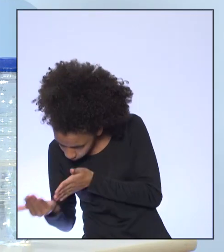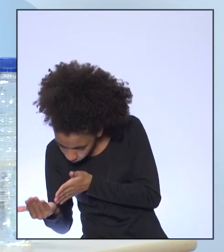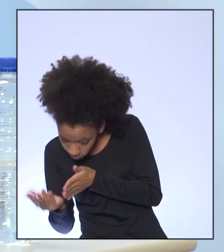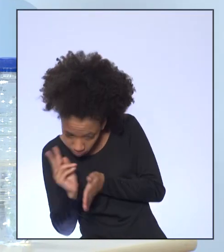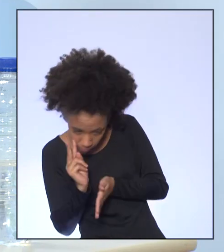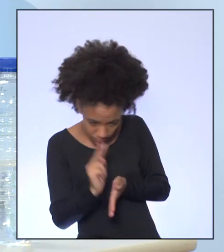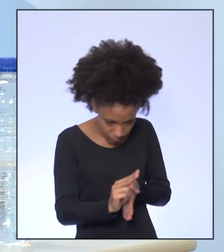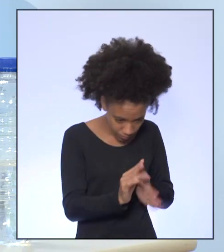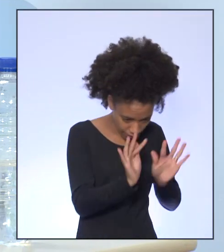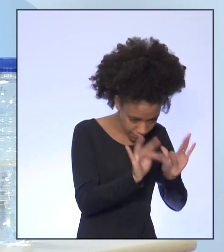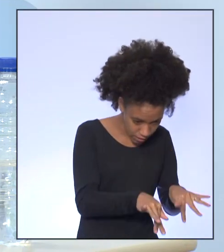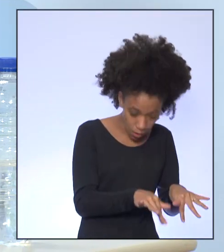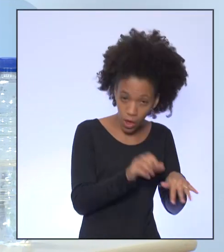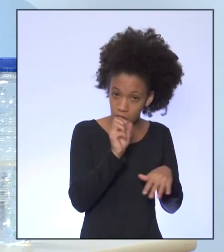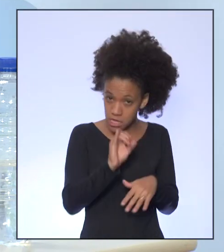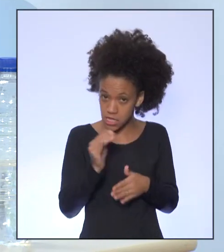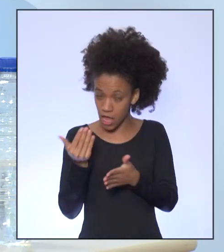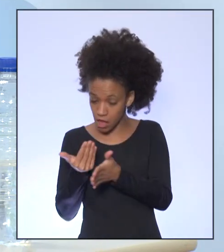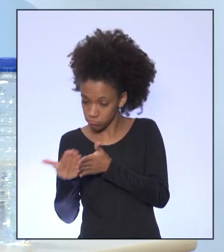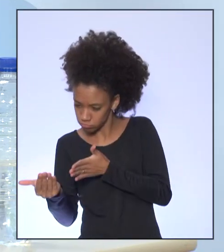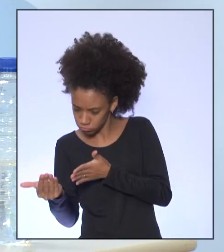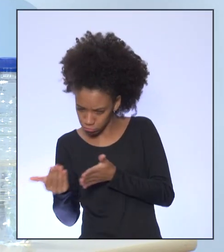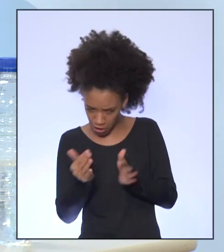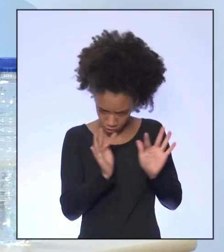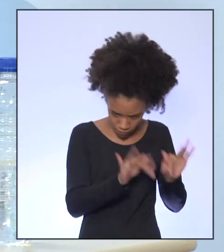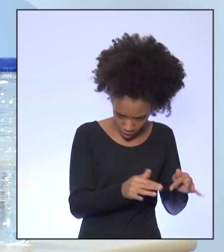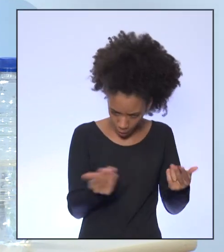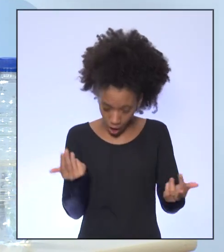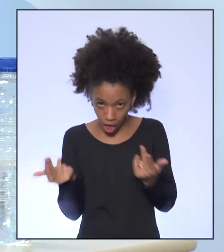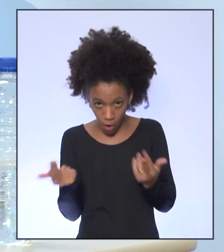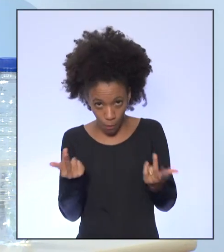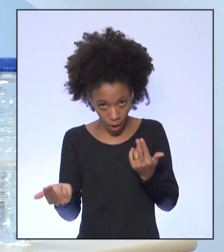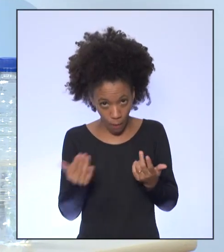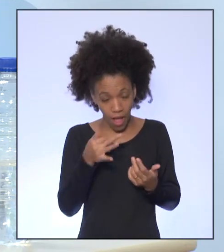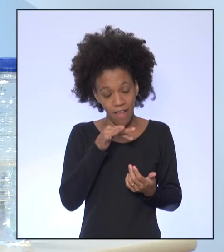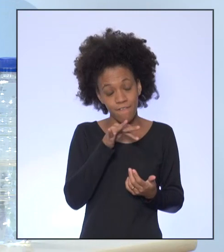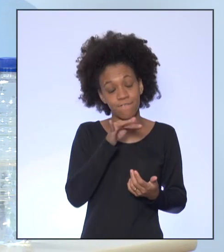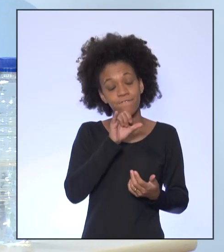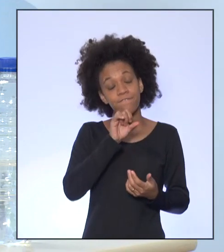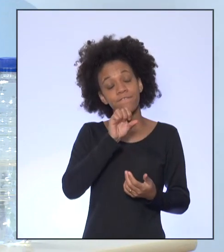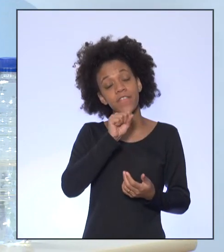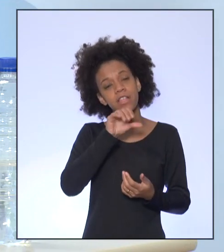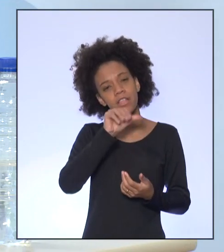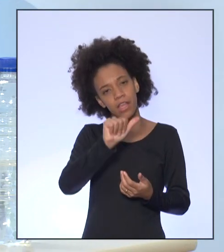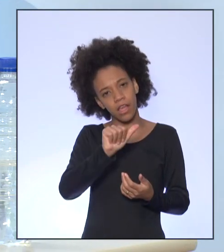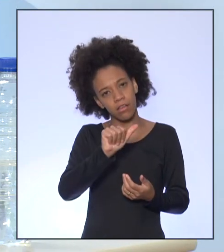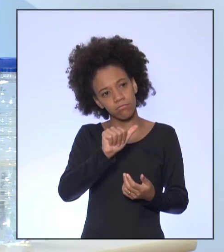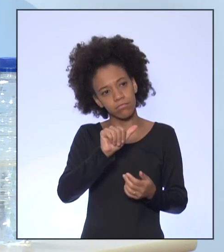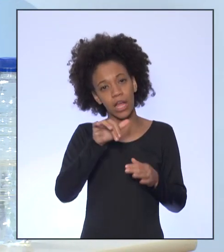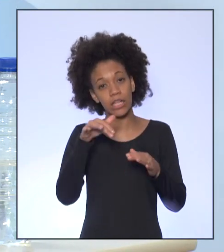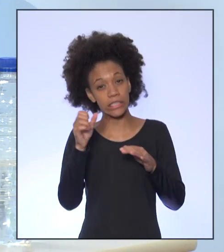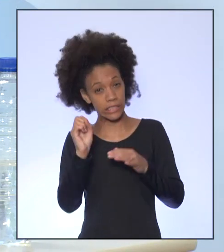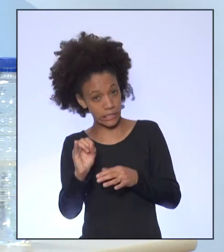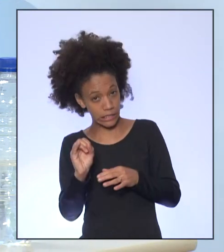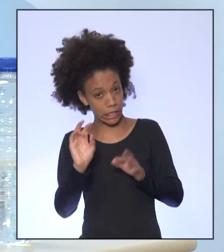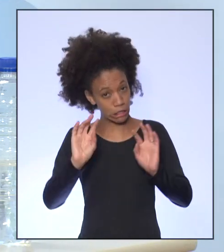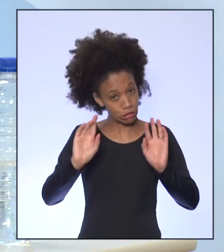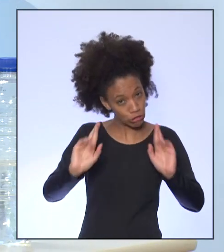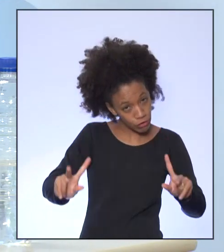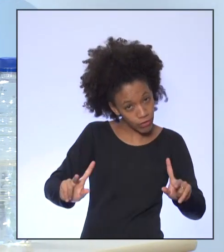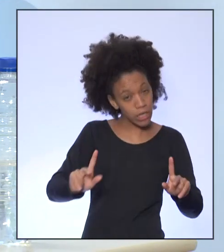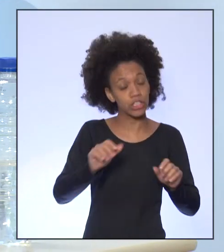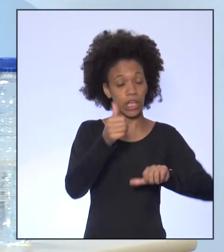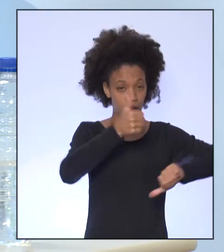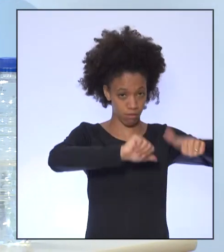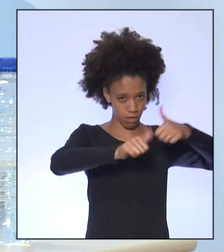final. Se a composição tiver igual, é física. Se tiver diferente, é química. Só observando as evidências. Então, imagina só